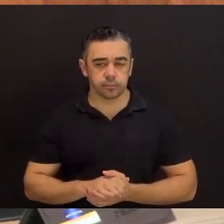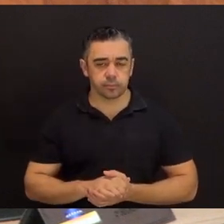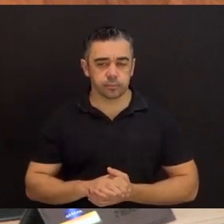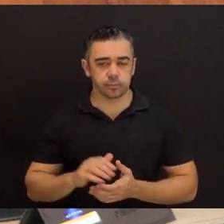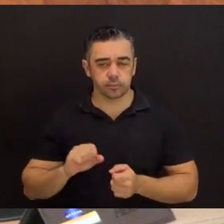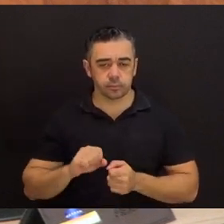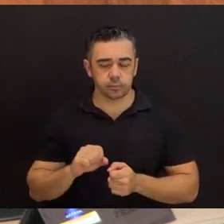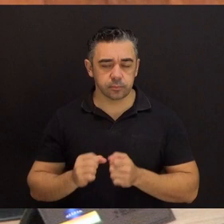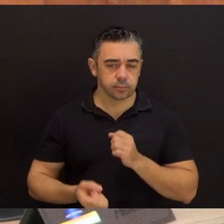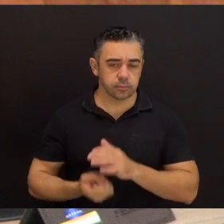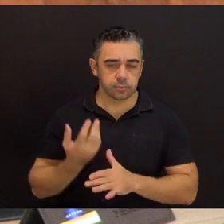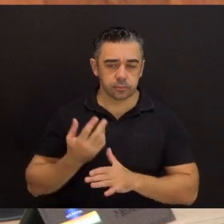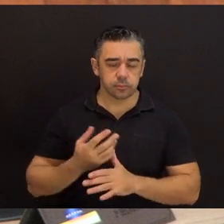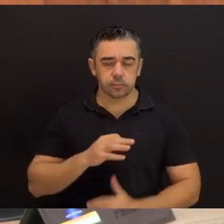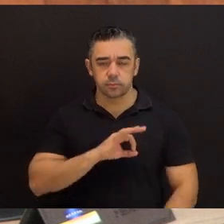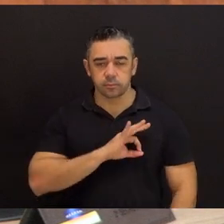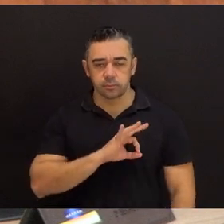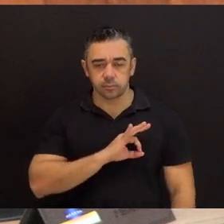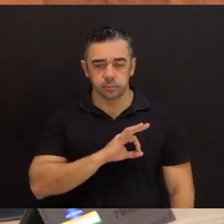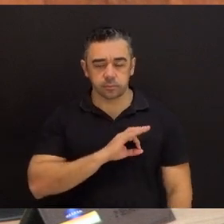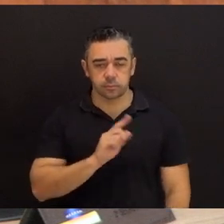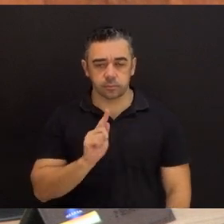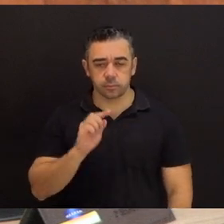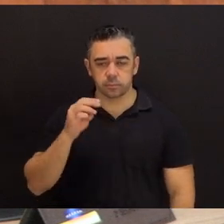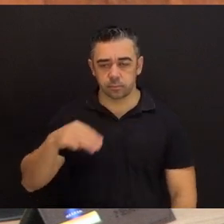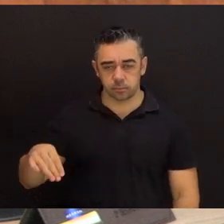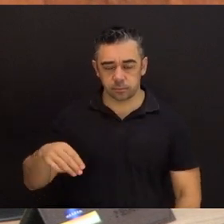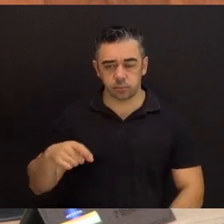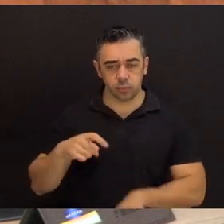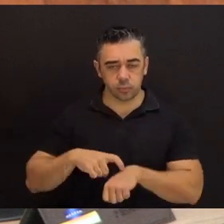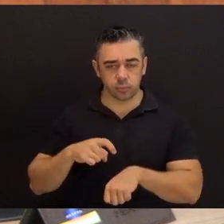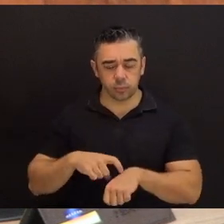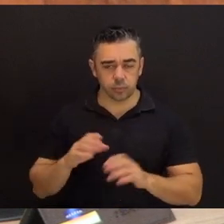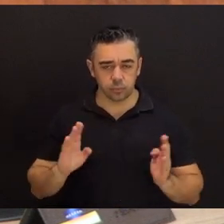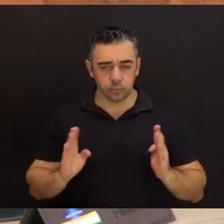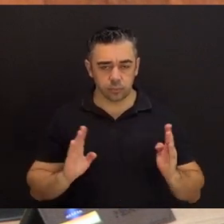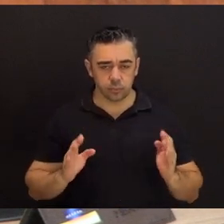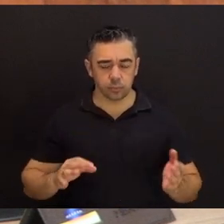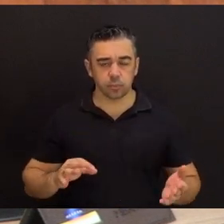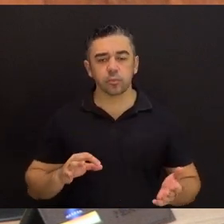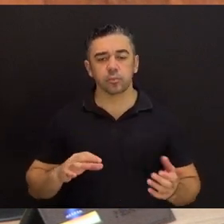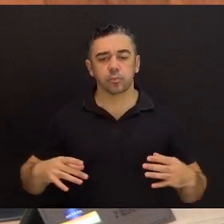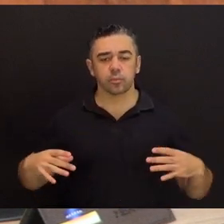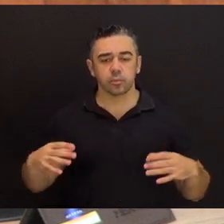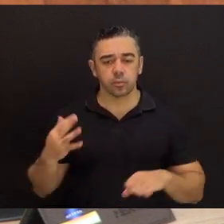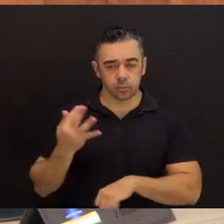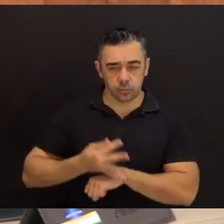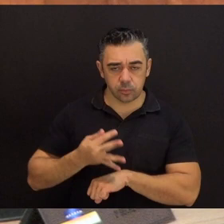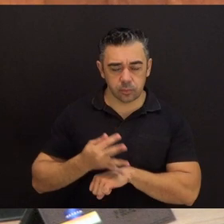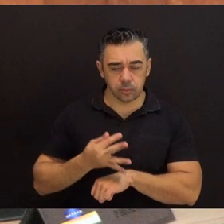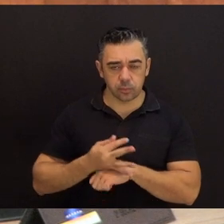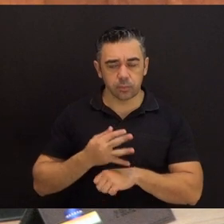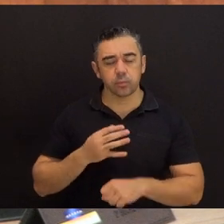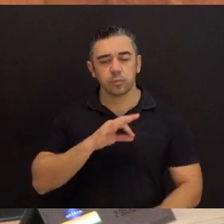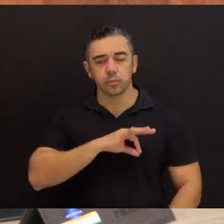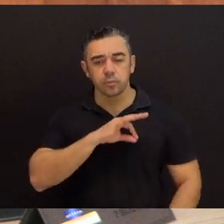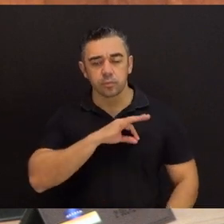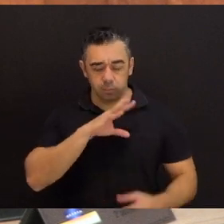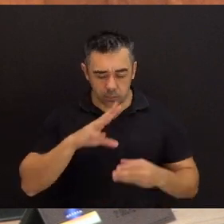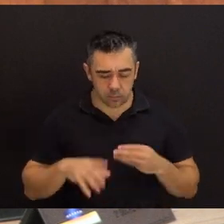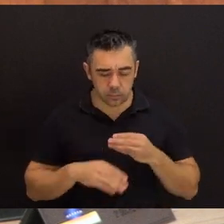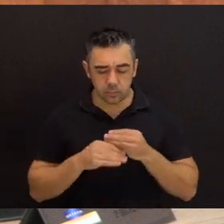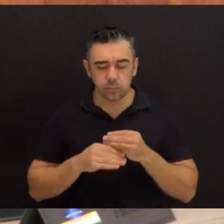a atuação de guardas municipais em período de folga mediante a remuneração suplementar na segurança